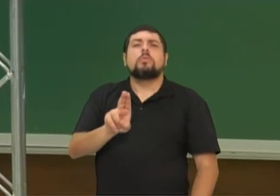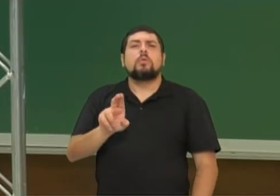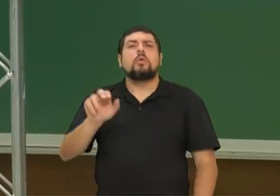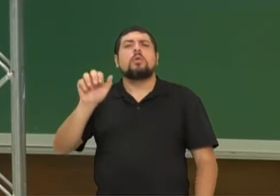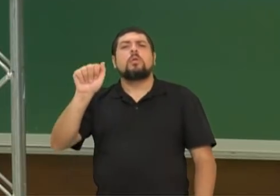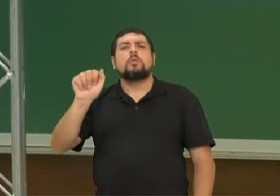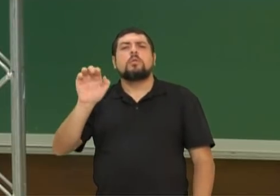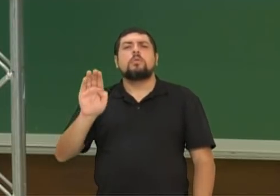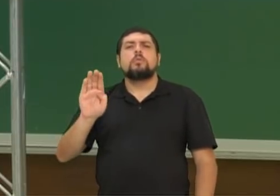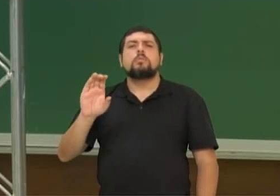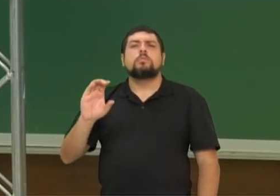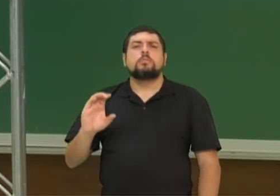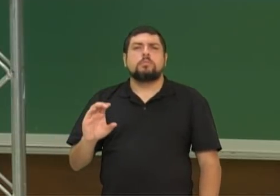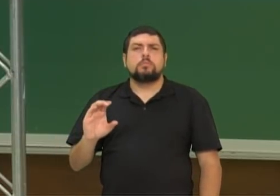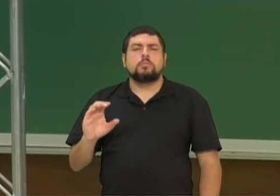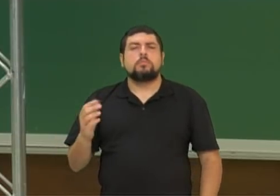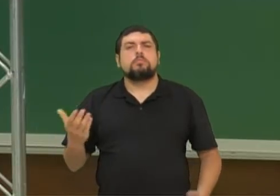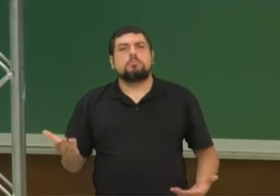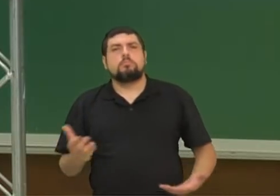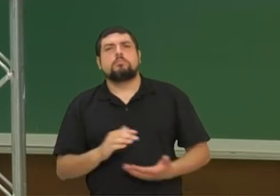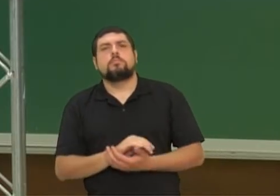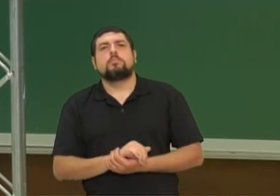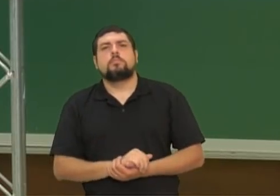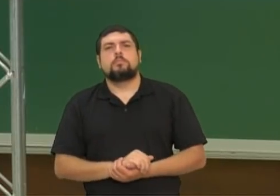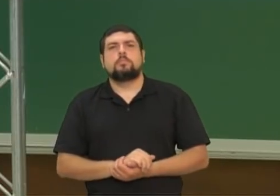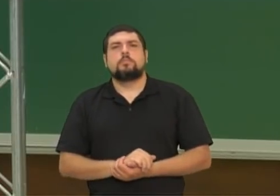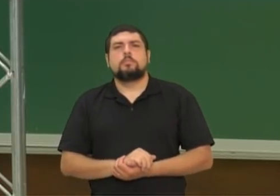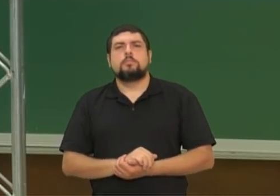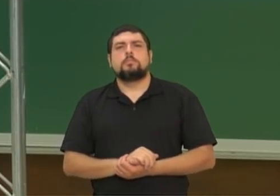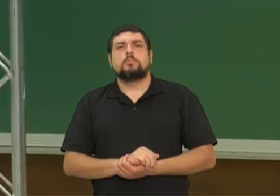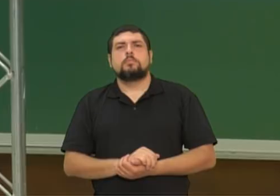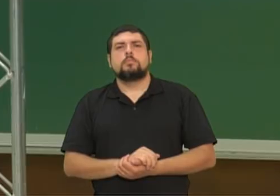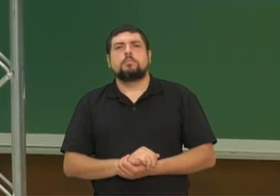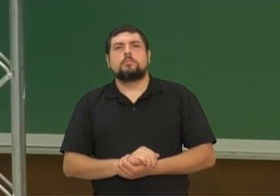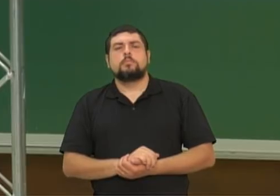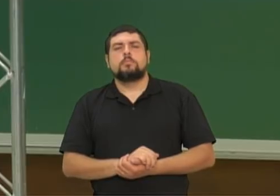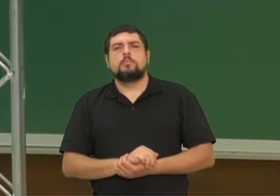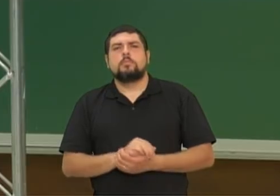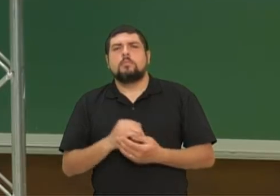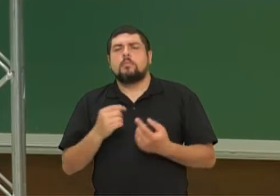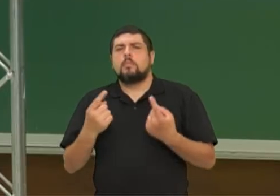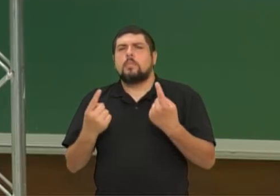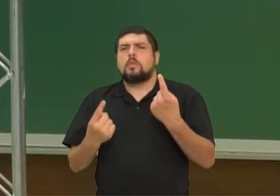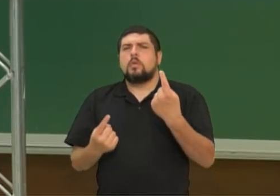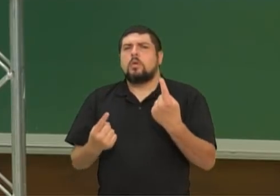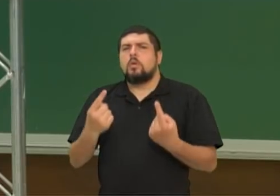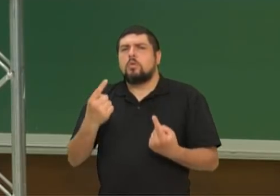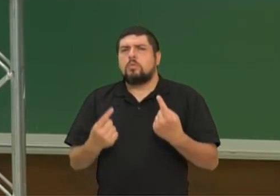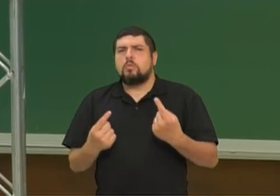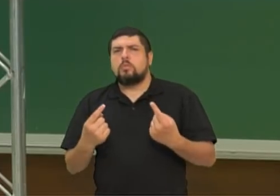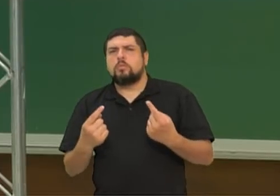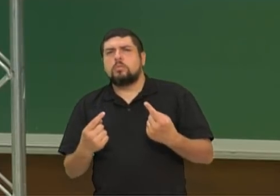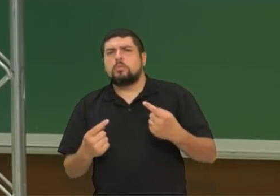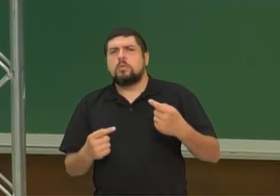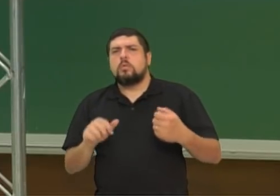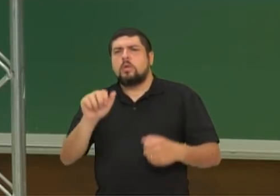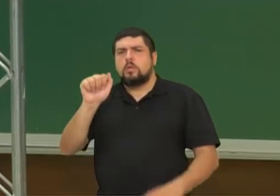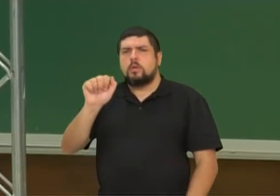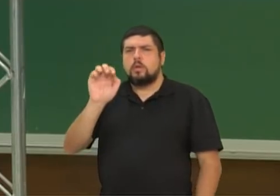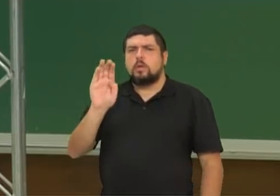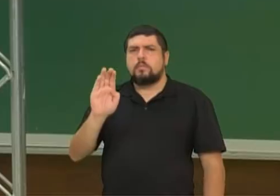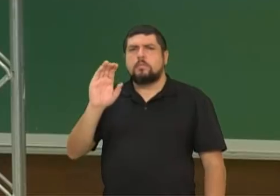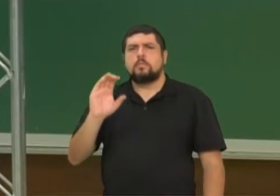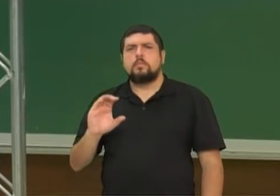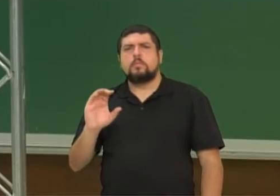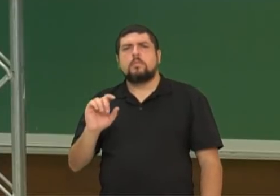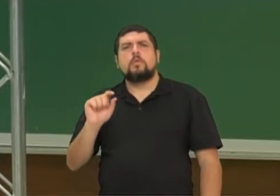B, Caminho do Itupava; C, Rota do Rosário. Qual será desses 3 aqui que faz parte